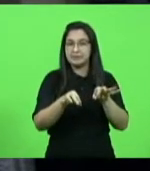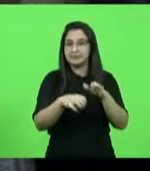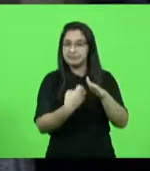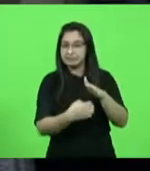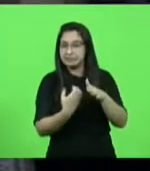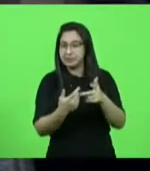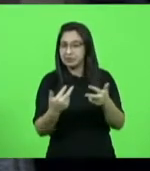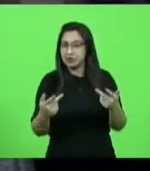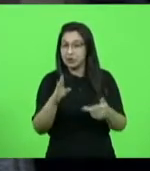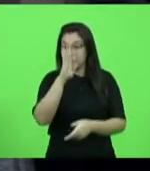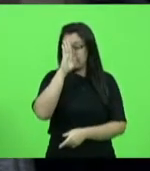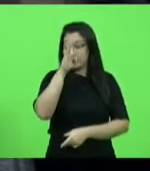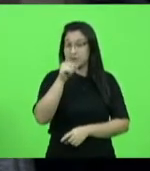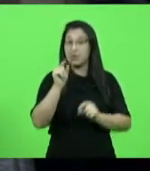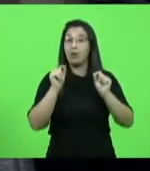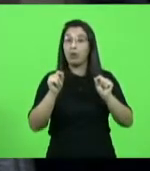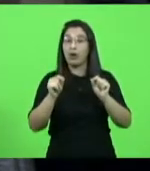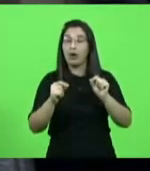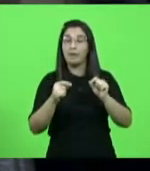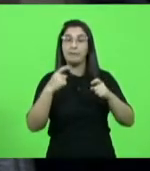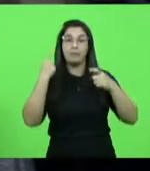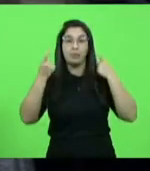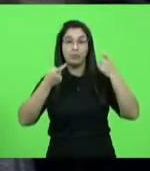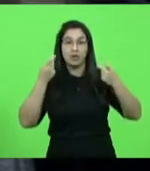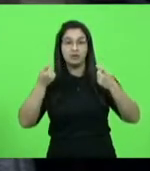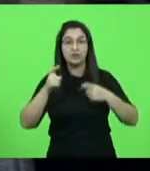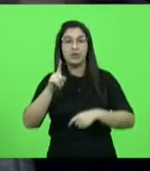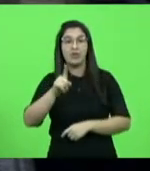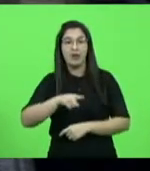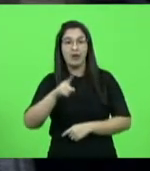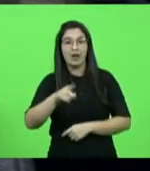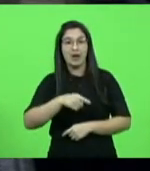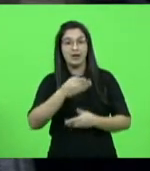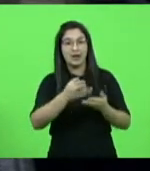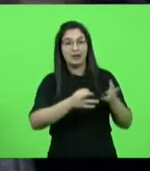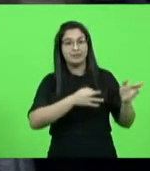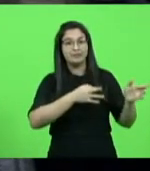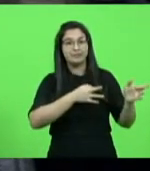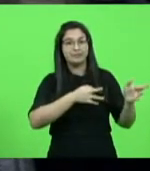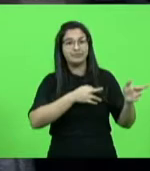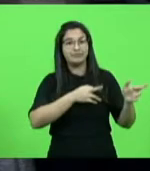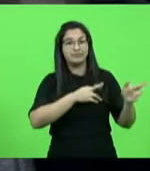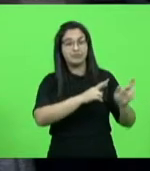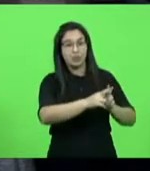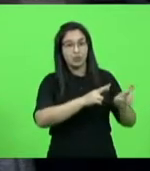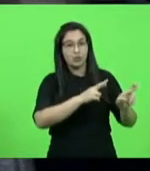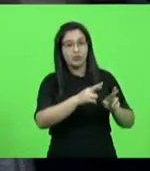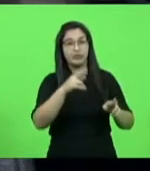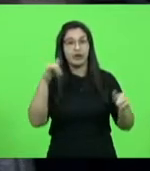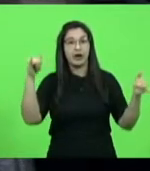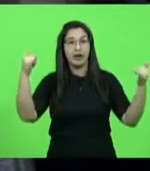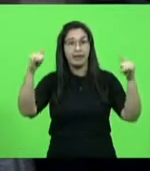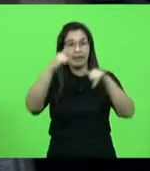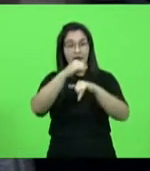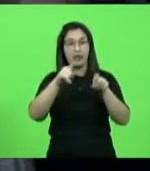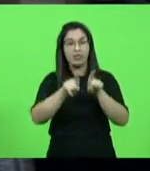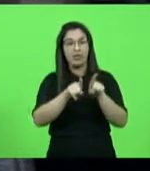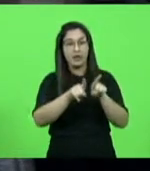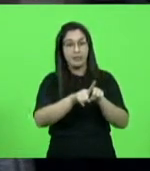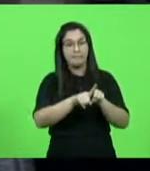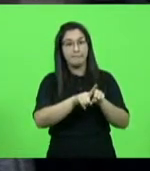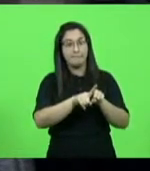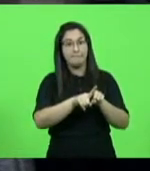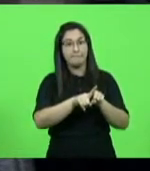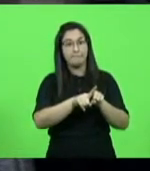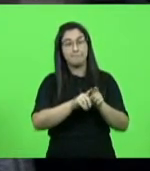principal preocupação é a malha viária. E a segunda, pasmem, energia elétrica. Sabe? Então, assim, olha, a malha viária